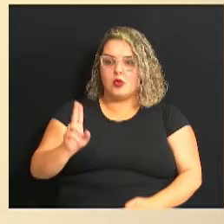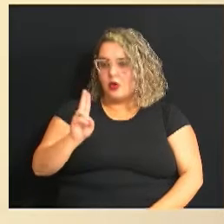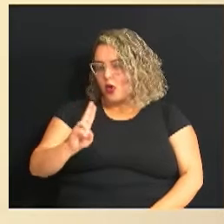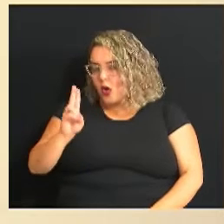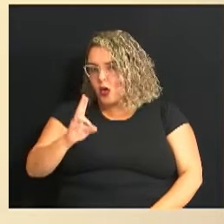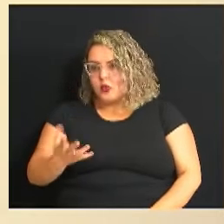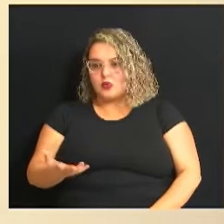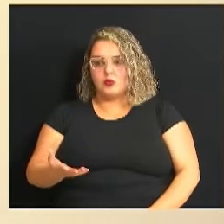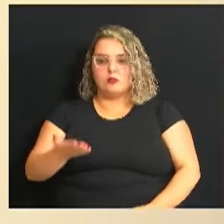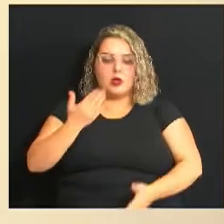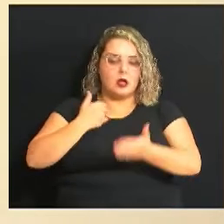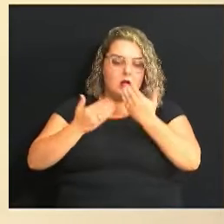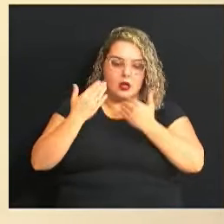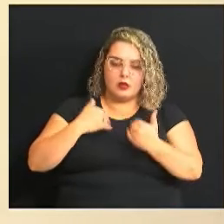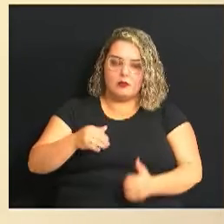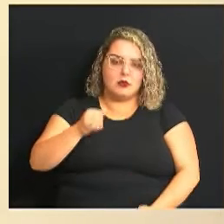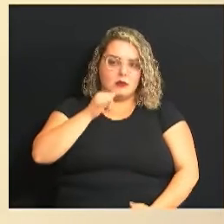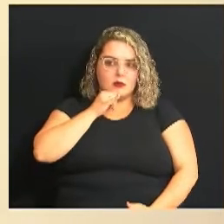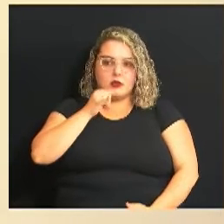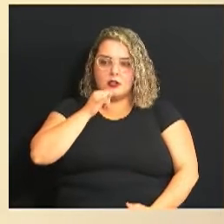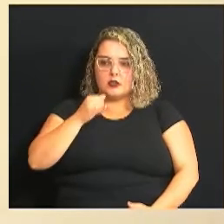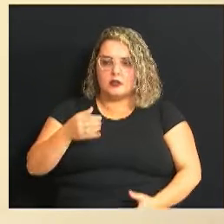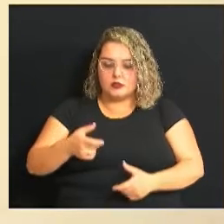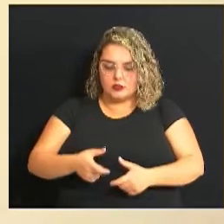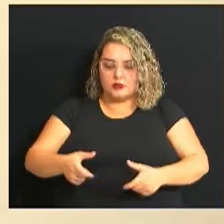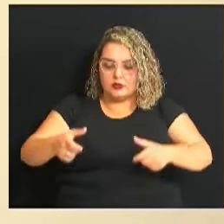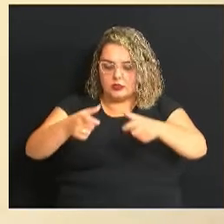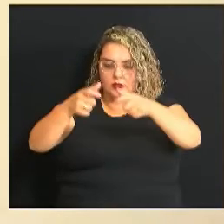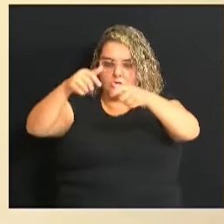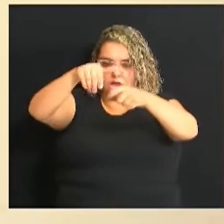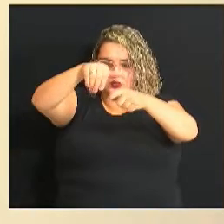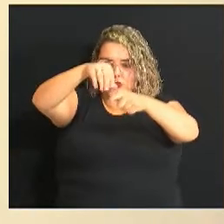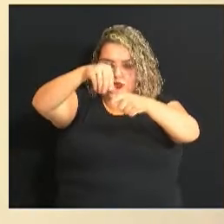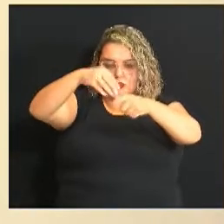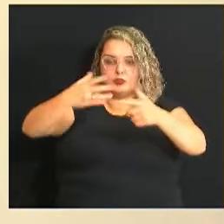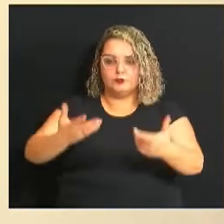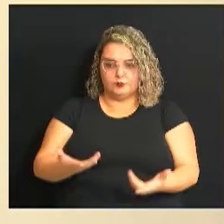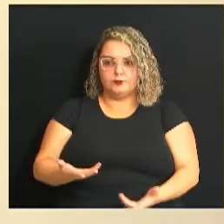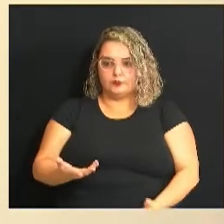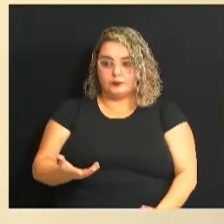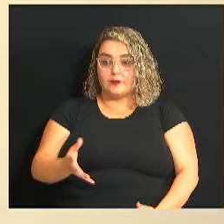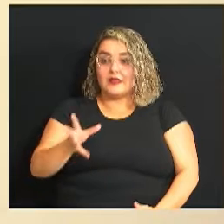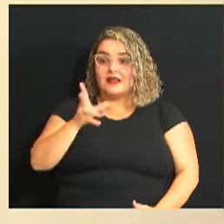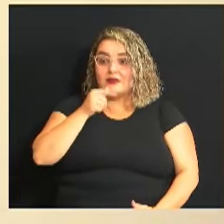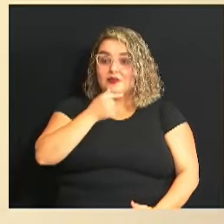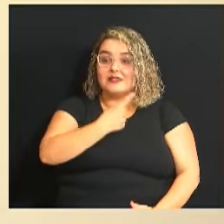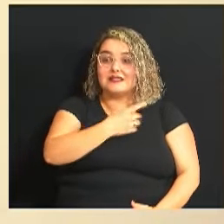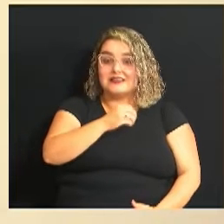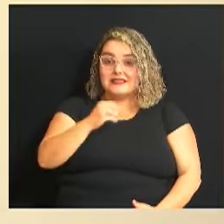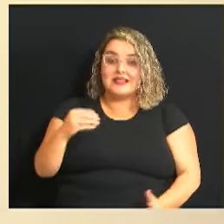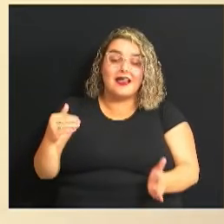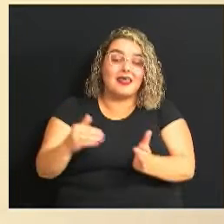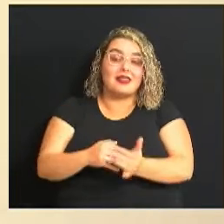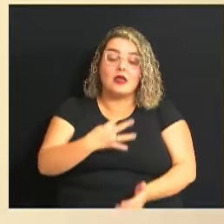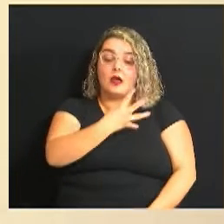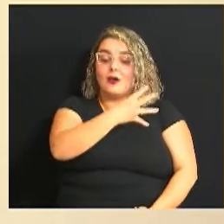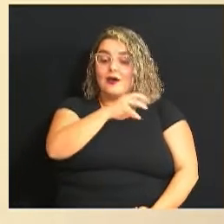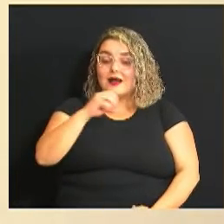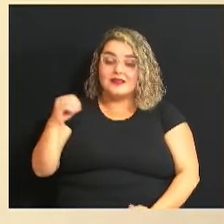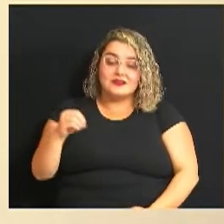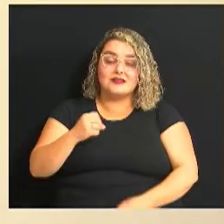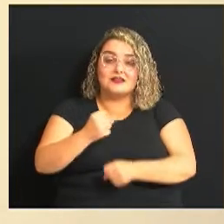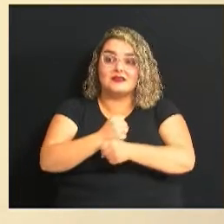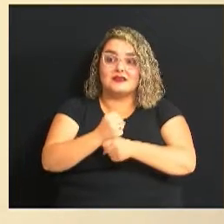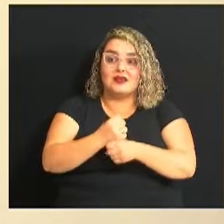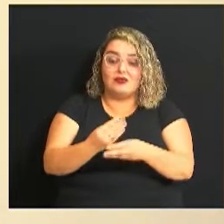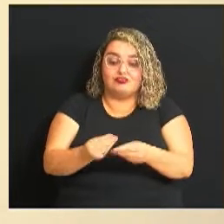para alimentos, por exemplo, garrafas, né, plásticas, enfim, demoram de 100 a 400 anos para serem degradados, dependendo do meio